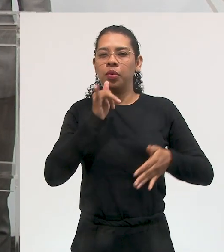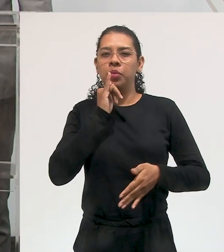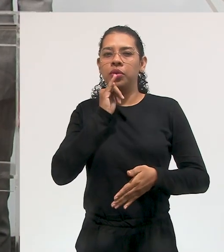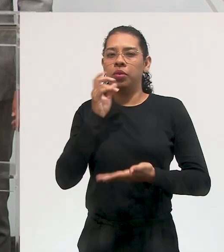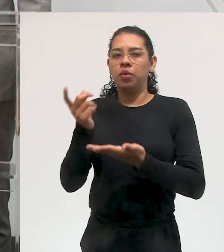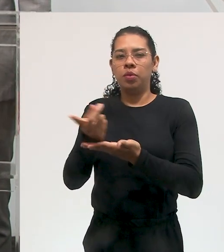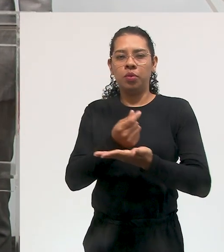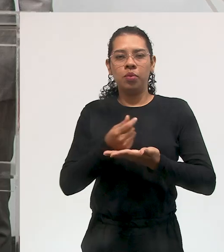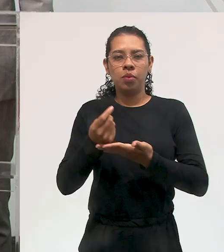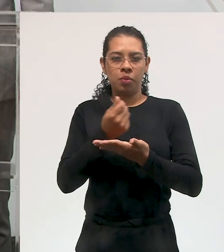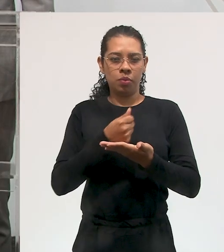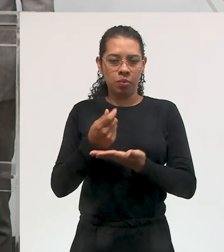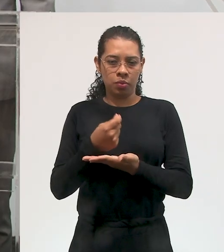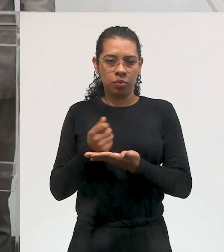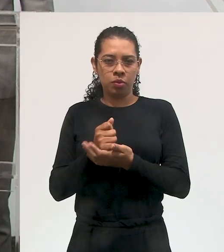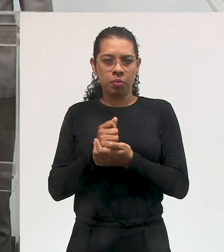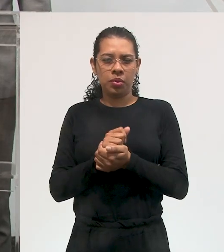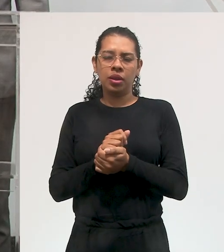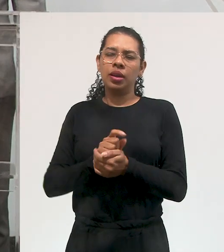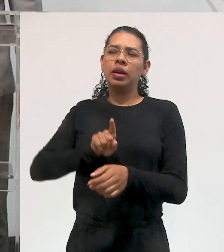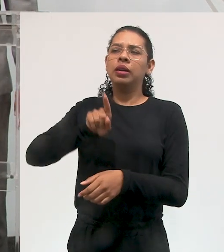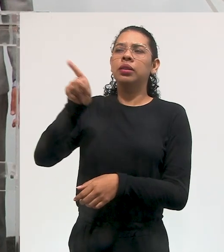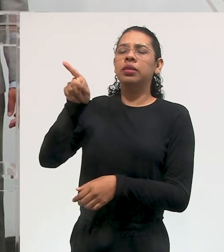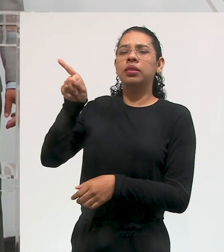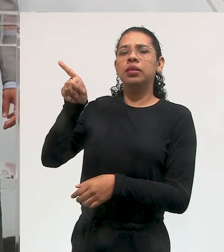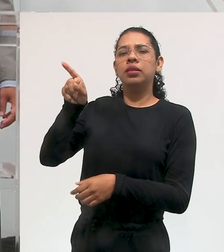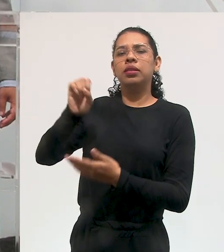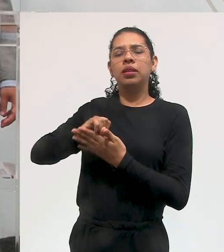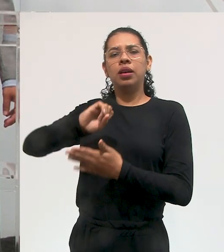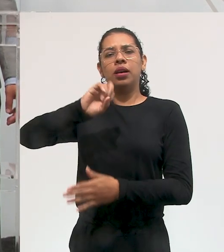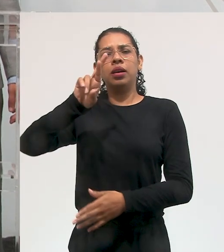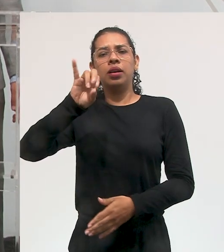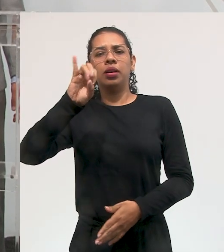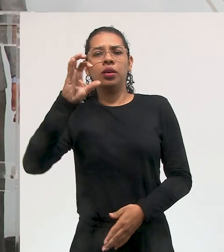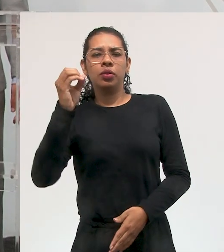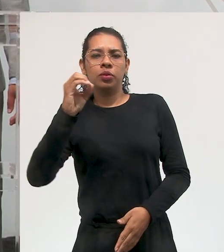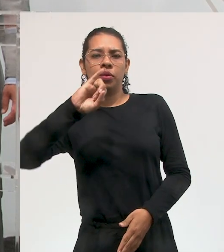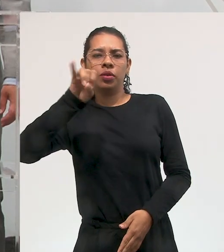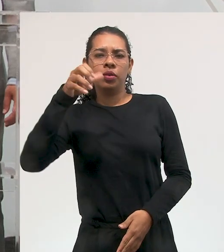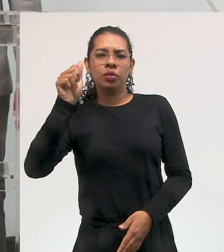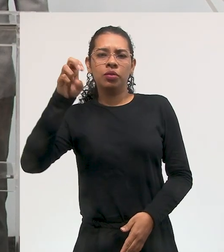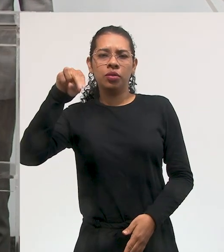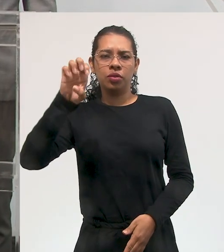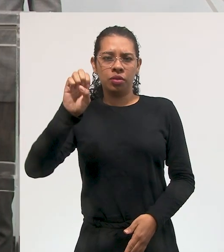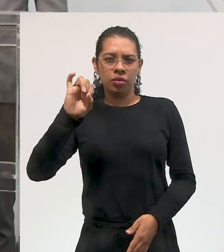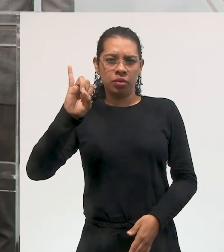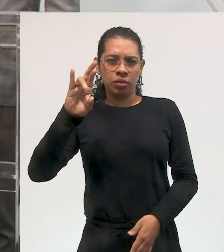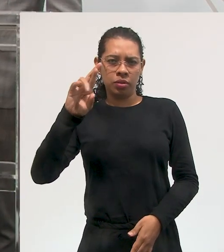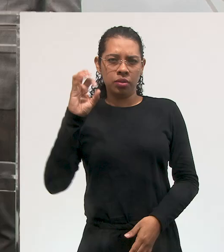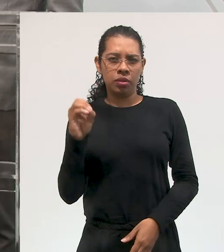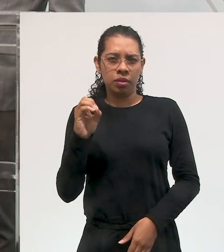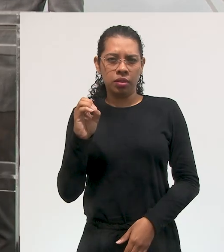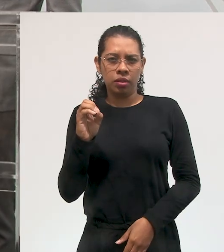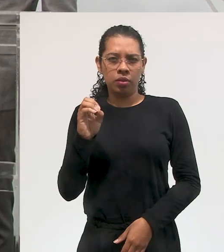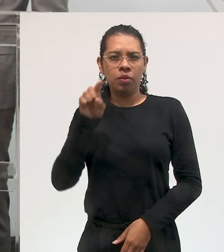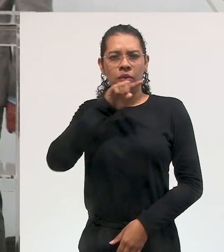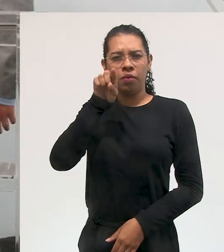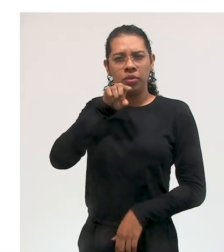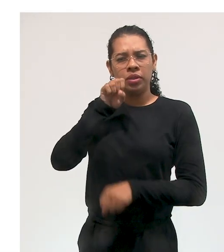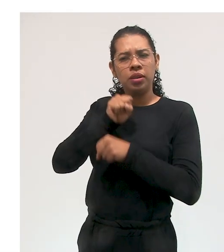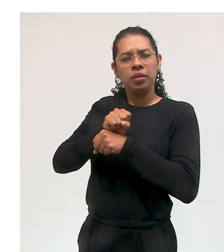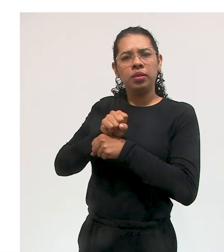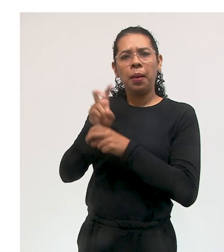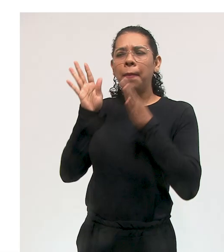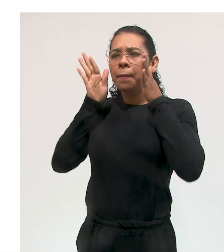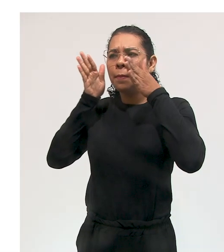que eu comentei da economia azul, que vai ser no mar, lá em Niterói, no Rio de Janeiro. Será que você está pensando coletivamente ou você está pensando